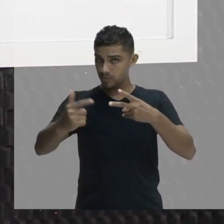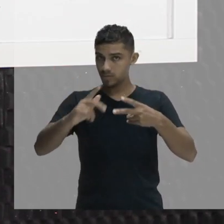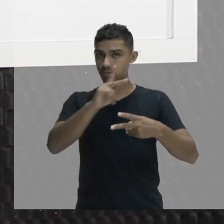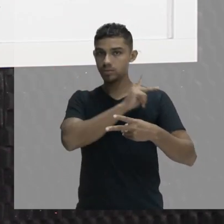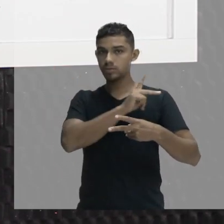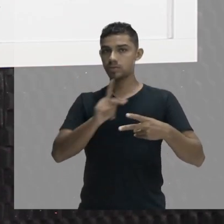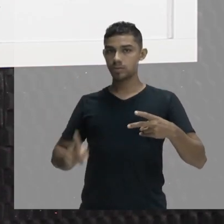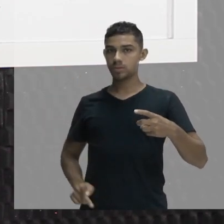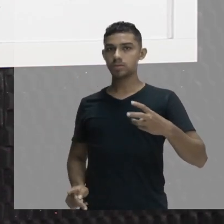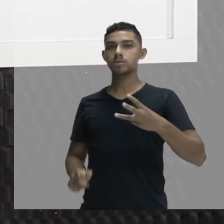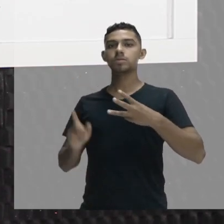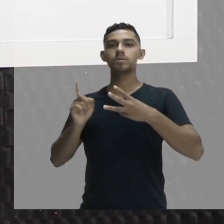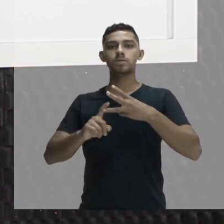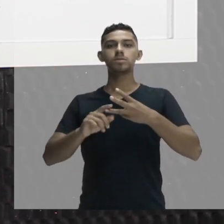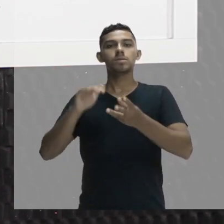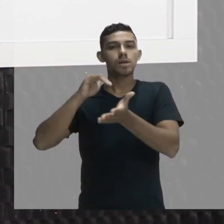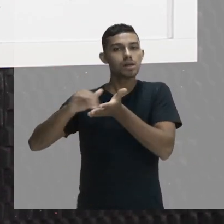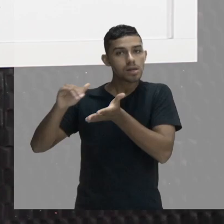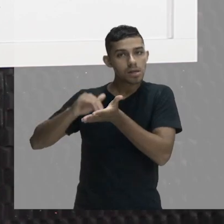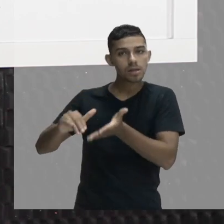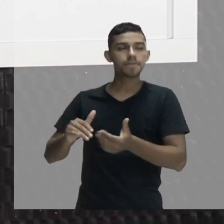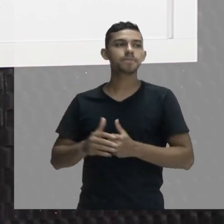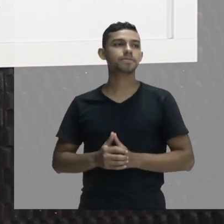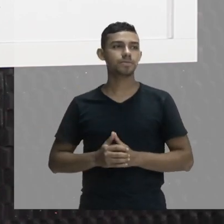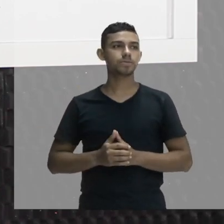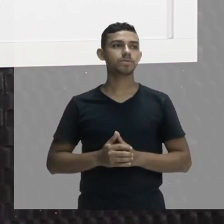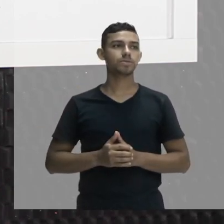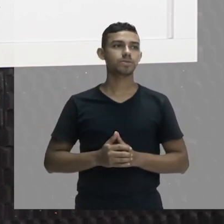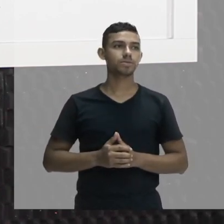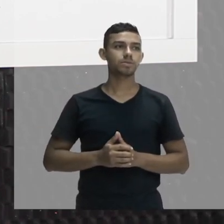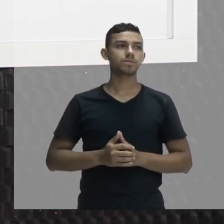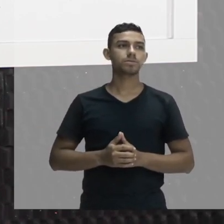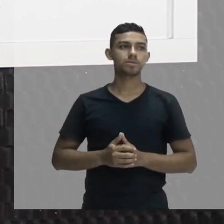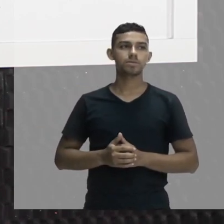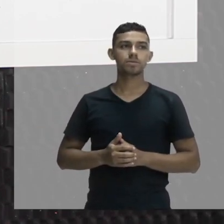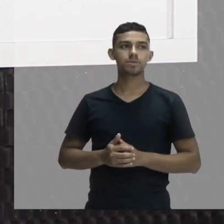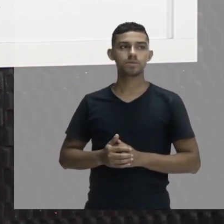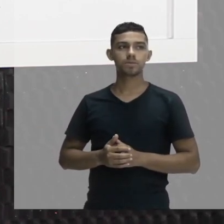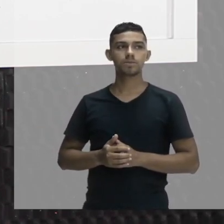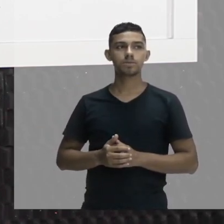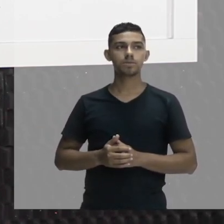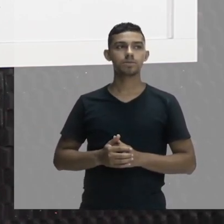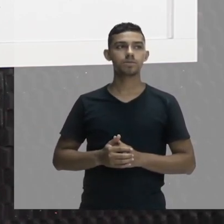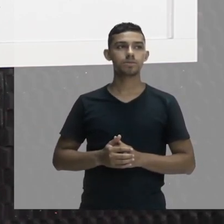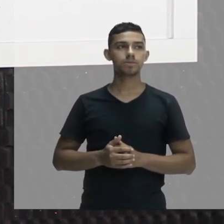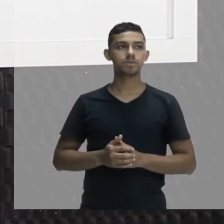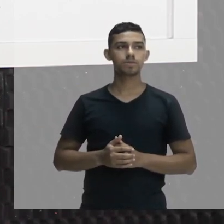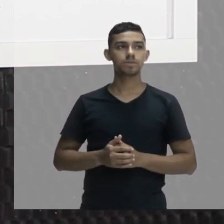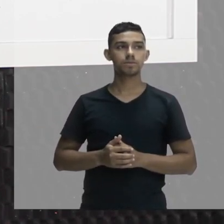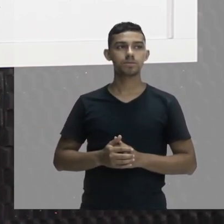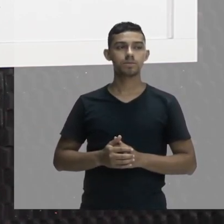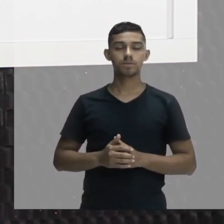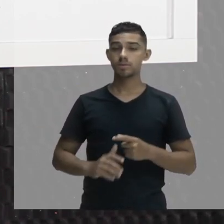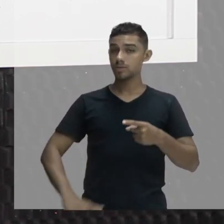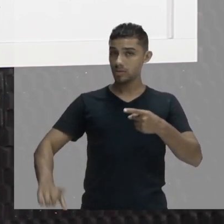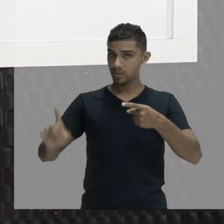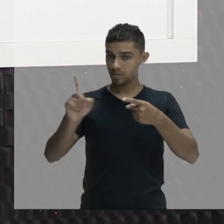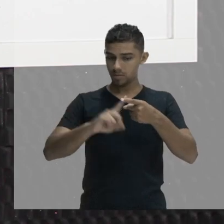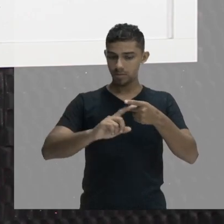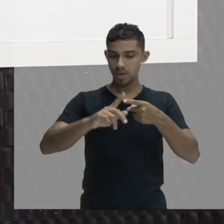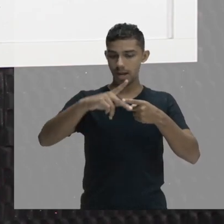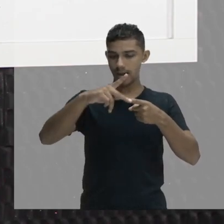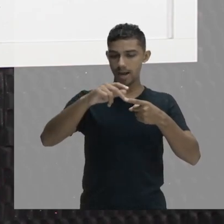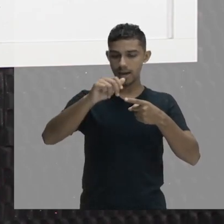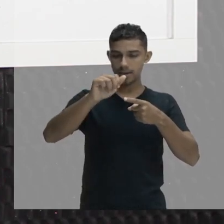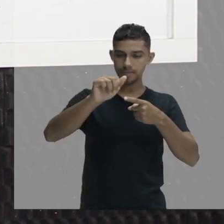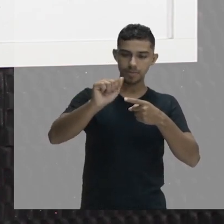presidente, vice-presidente e secretário. Bom, eu vou colocar aqui Ana,